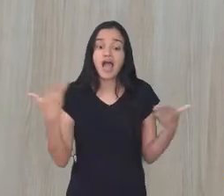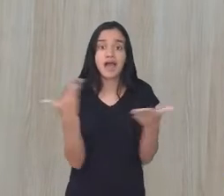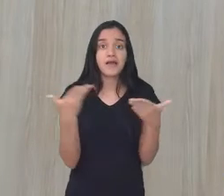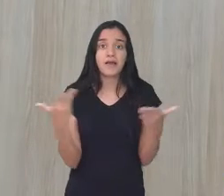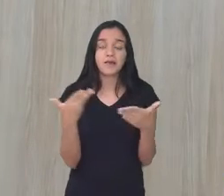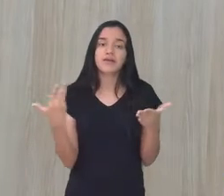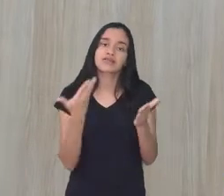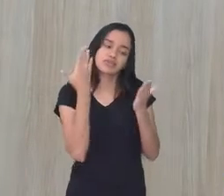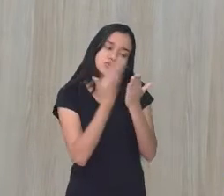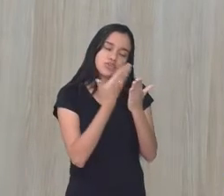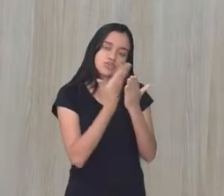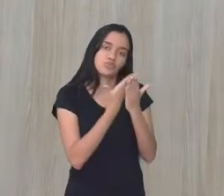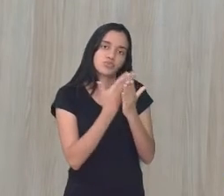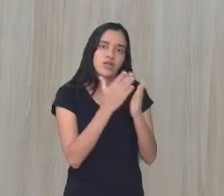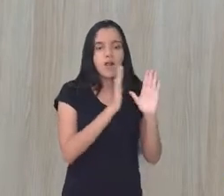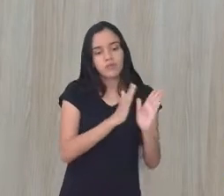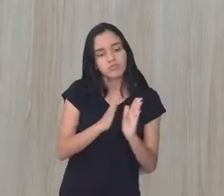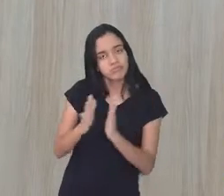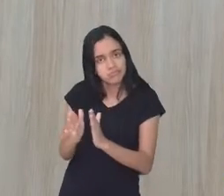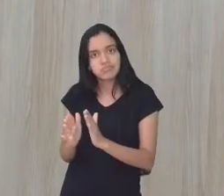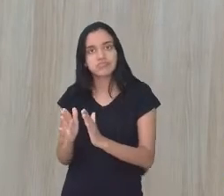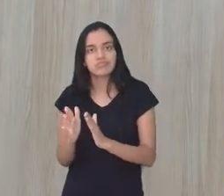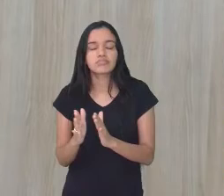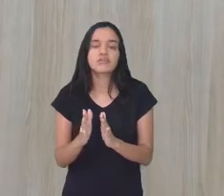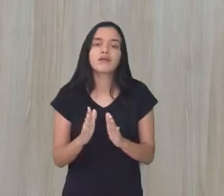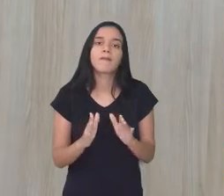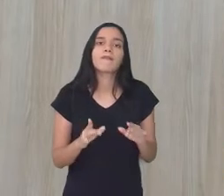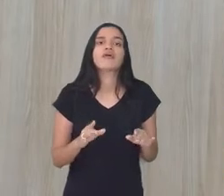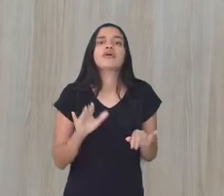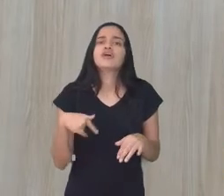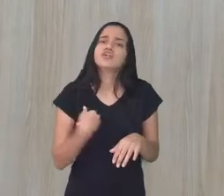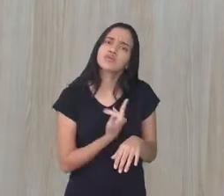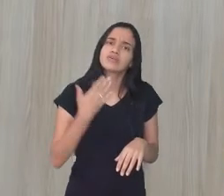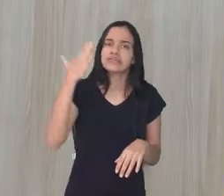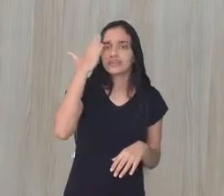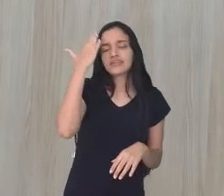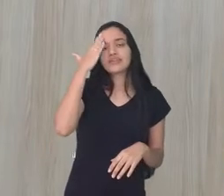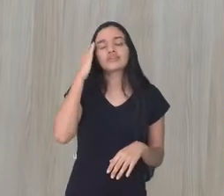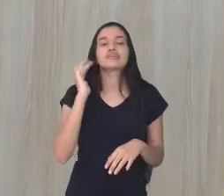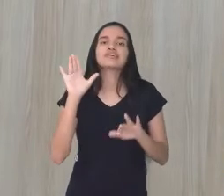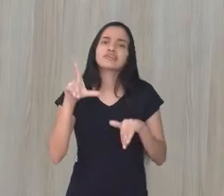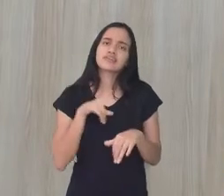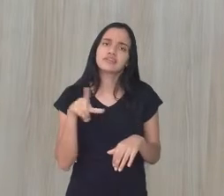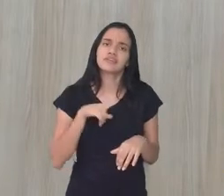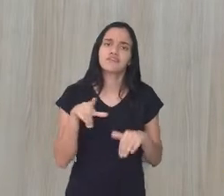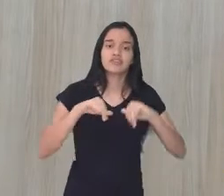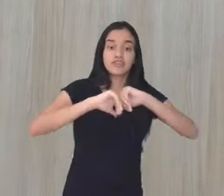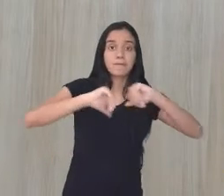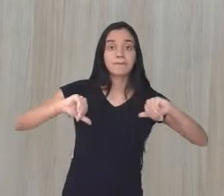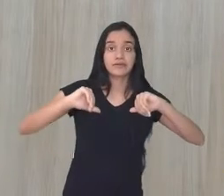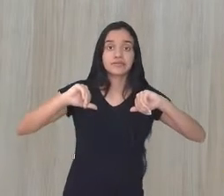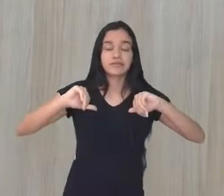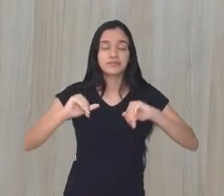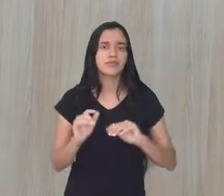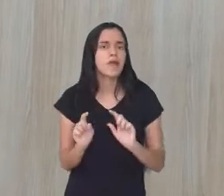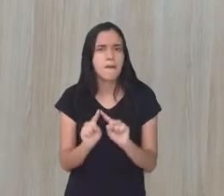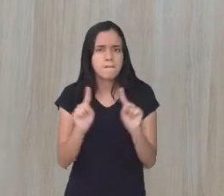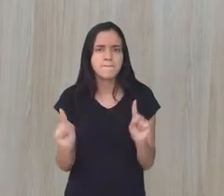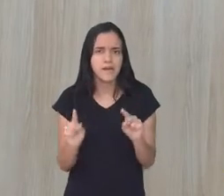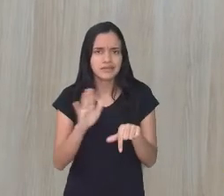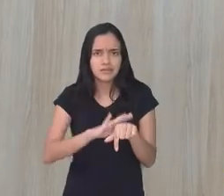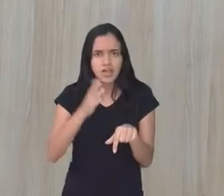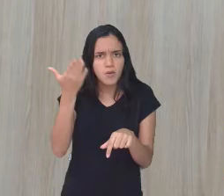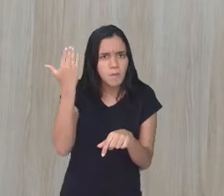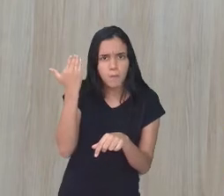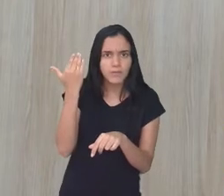né, que está estudando todo esse processo, a gente entende que houve, né, essa separação, essa independência. Mas naquele